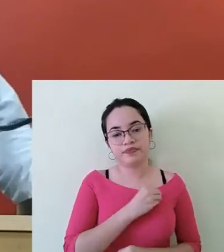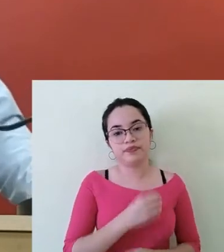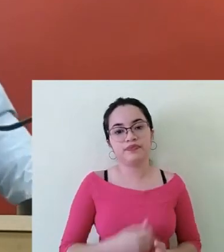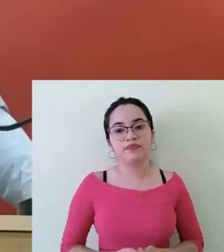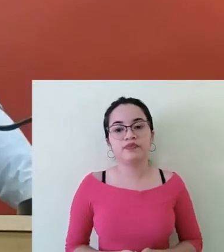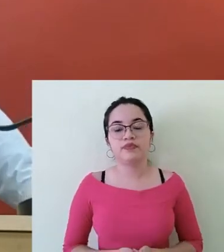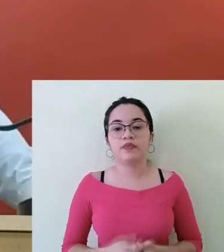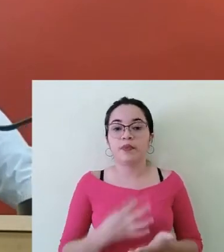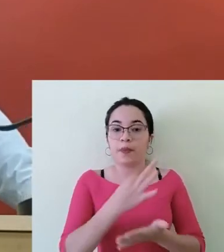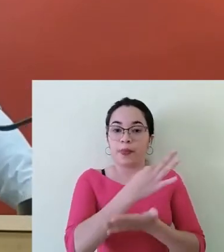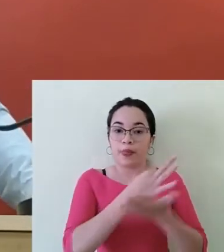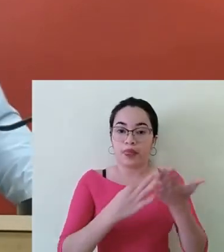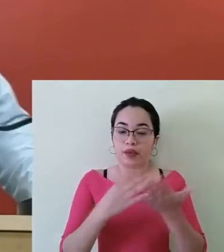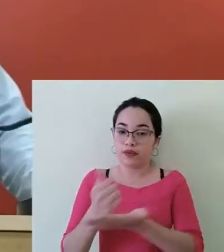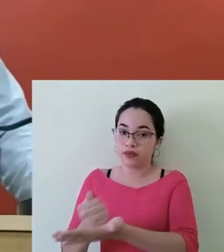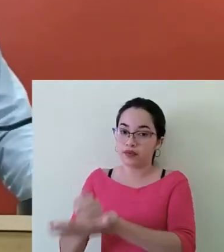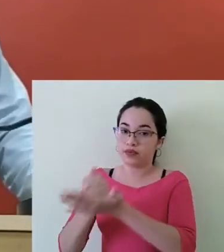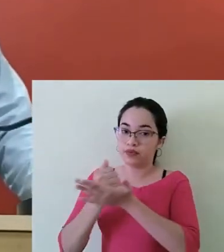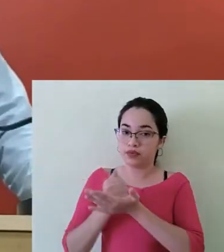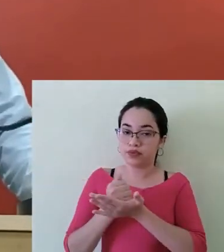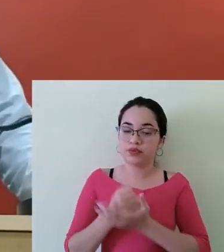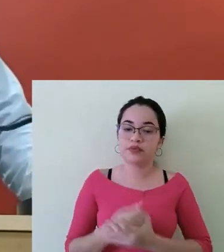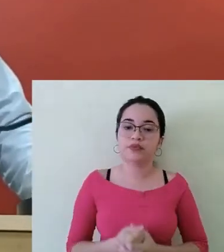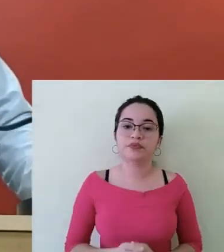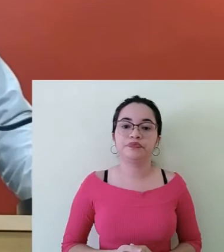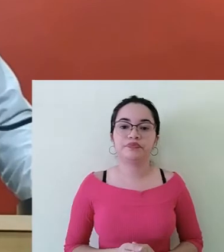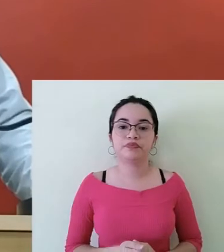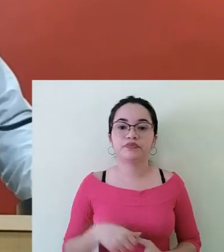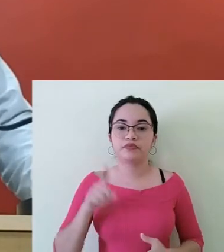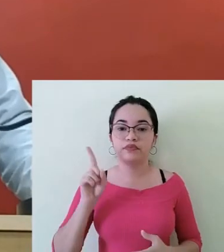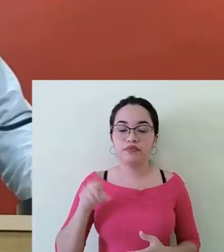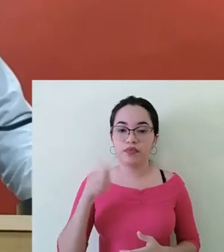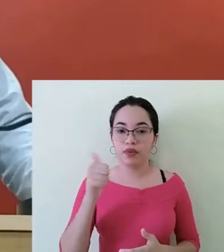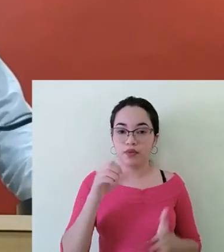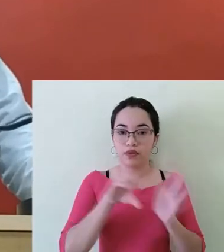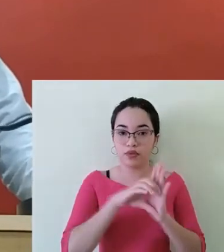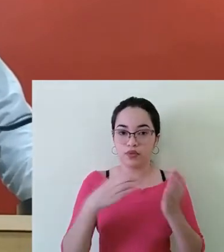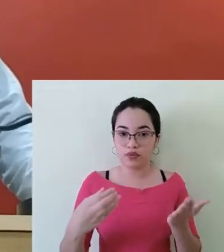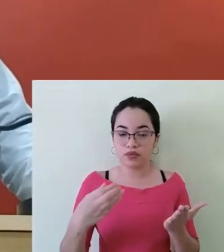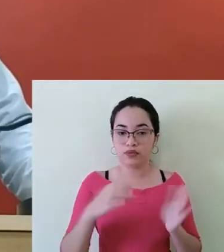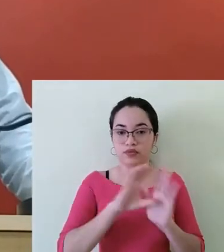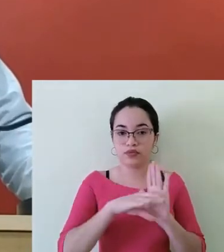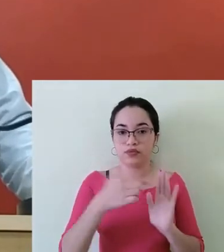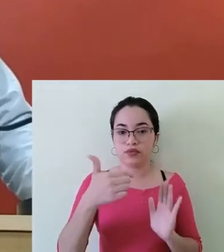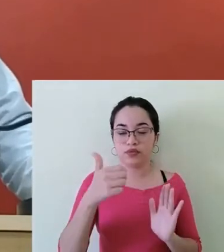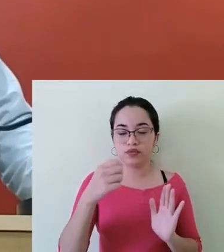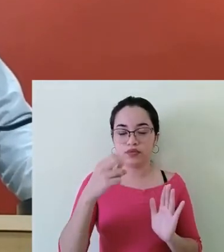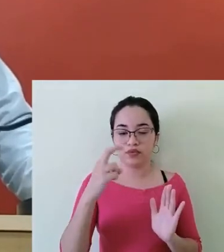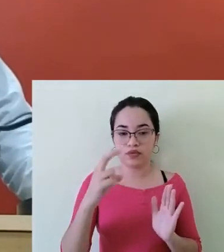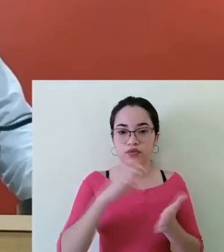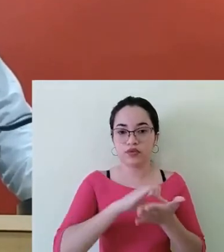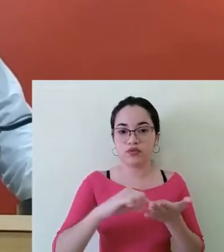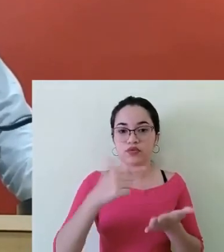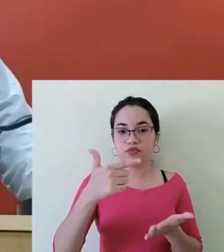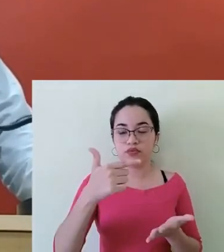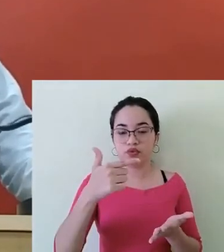pecado. Um texto que nos ajuda nisso é 1 Coríntios 15, de